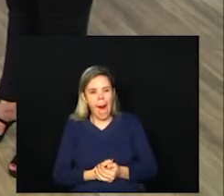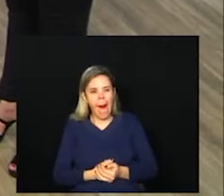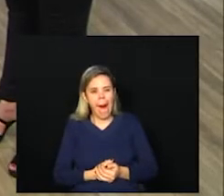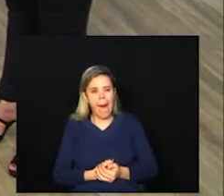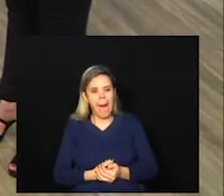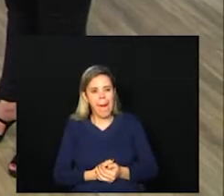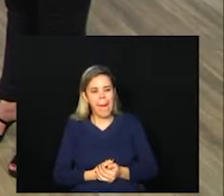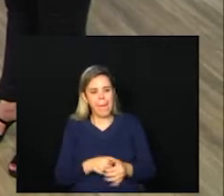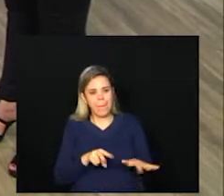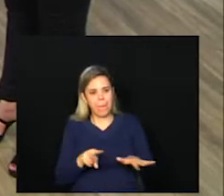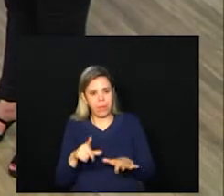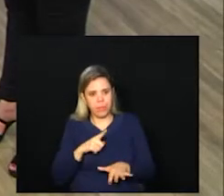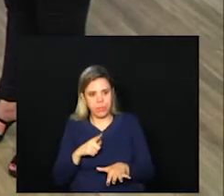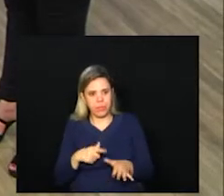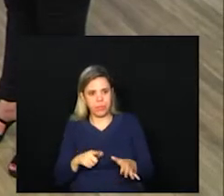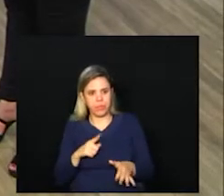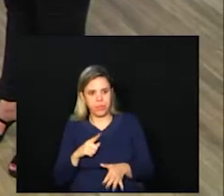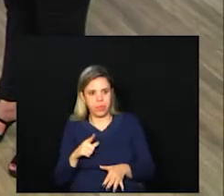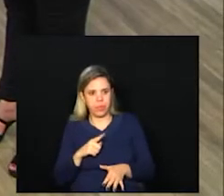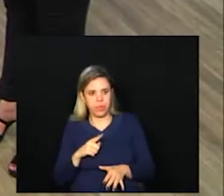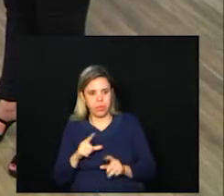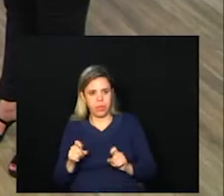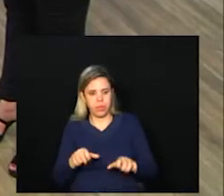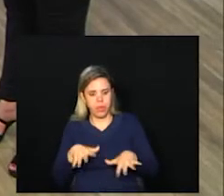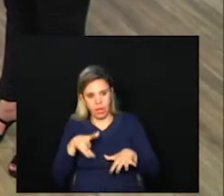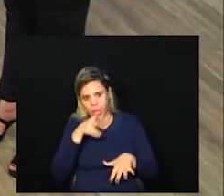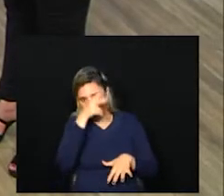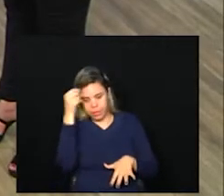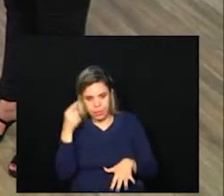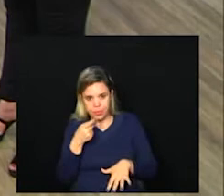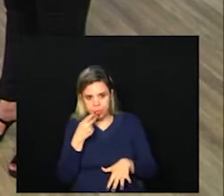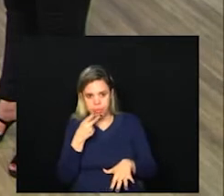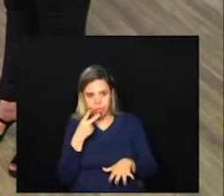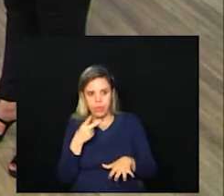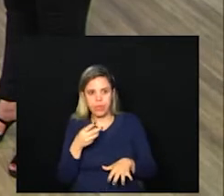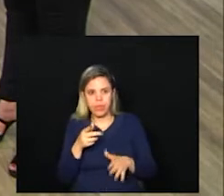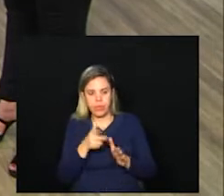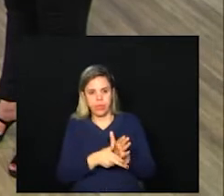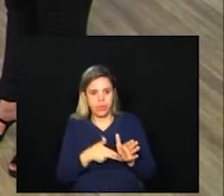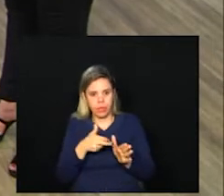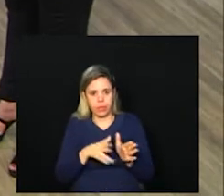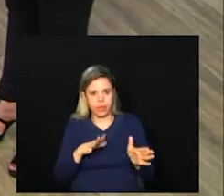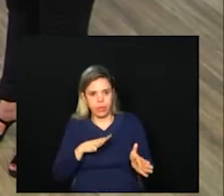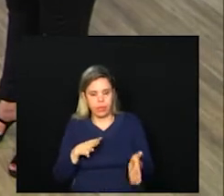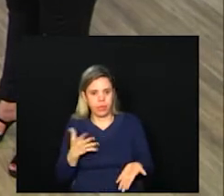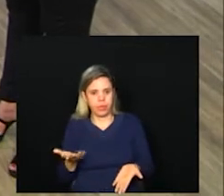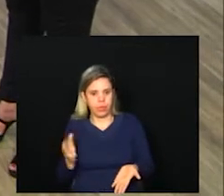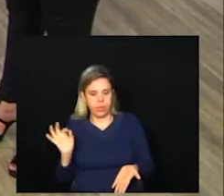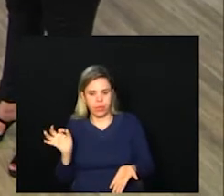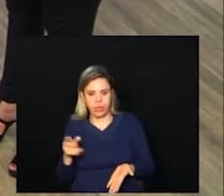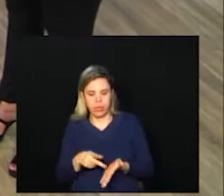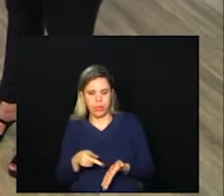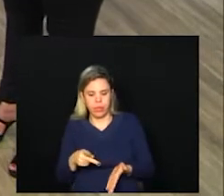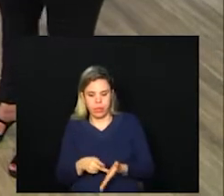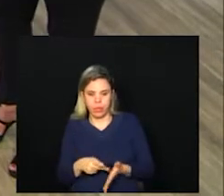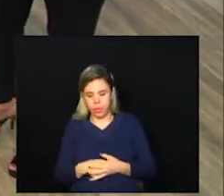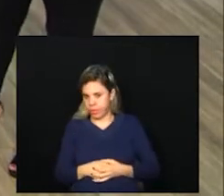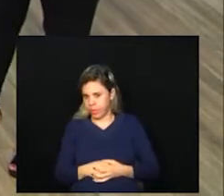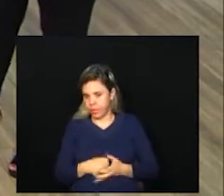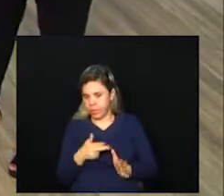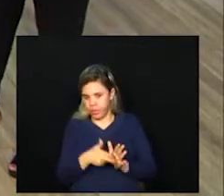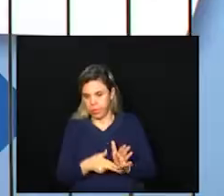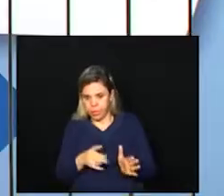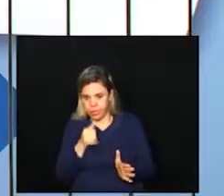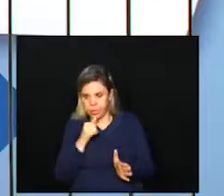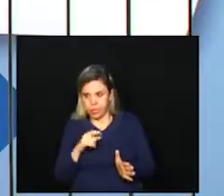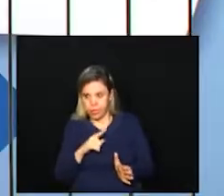Abreu, nessa semana nós tivemos também uma audiência pública para falar do trem intercidades. Isso mesmo. Esse trem, que